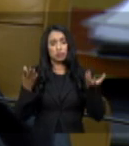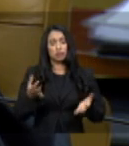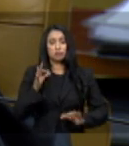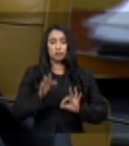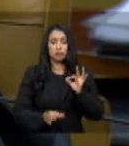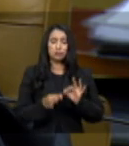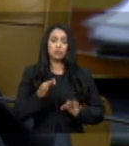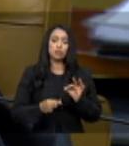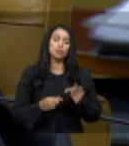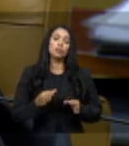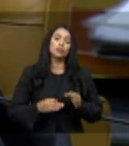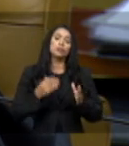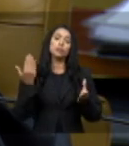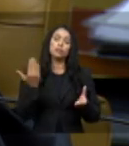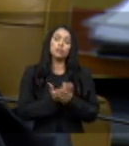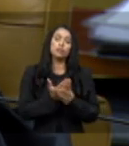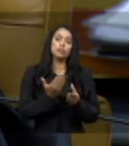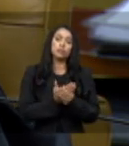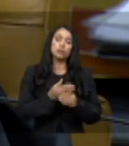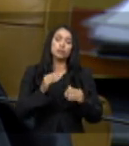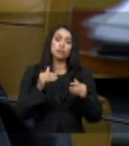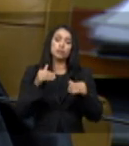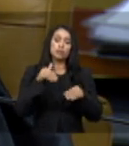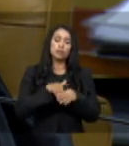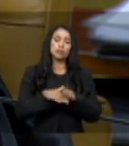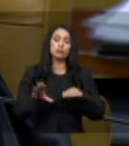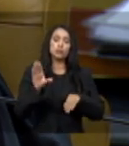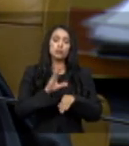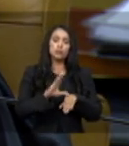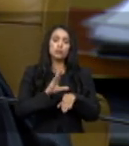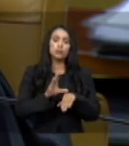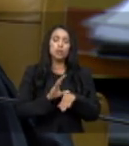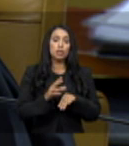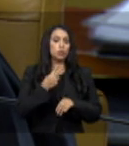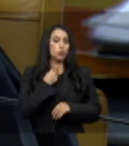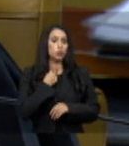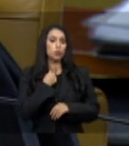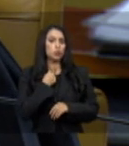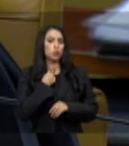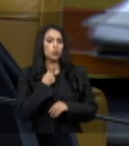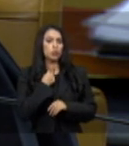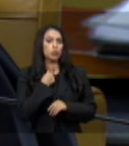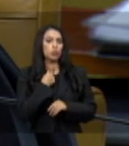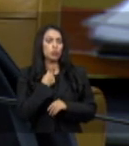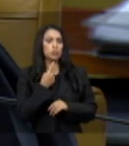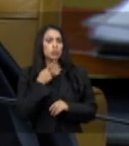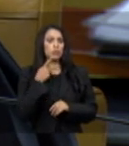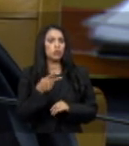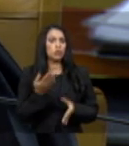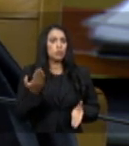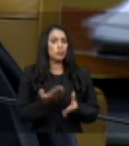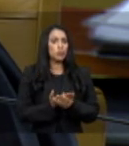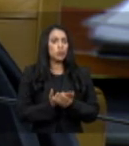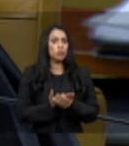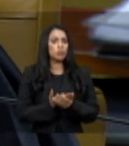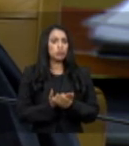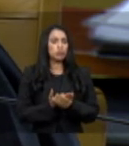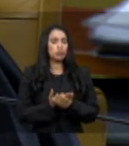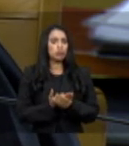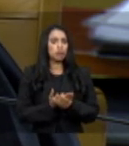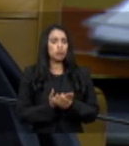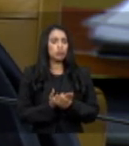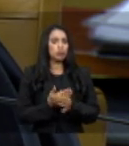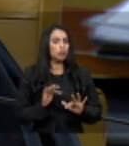do processo constitucional é se é nós não podemos ser escritos como somos um processo é